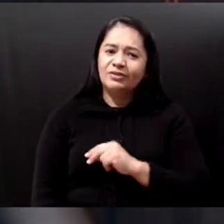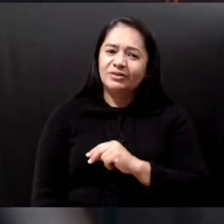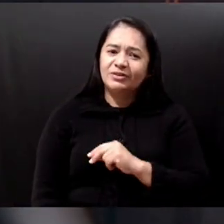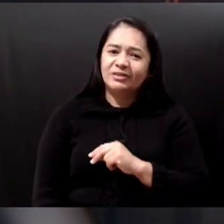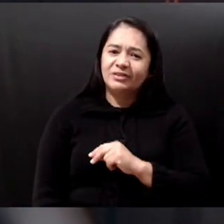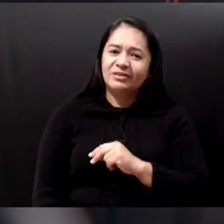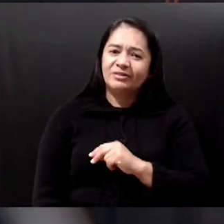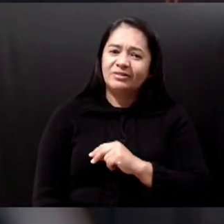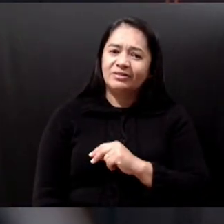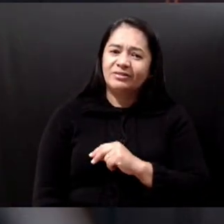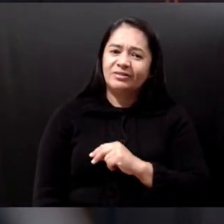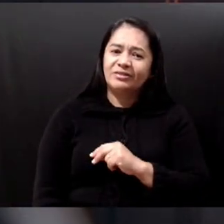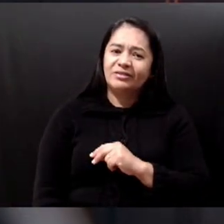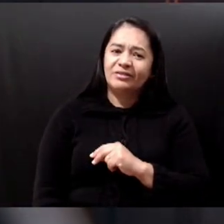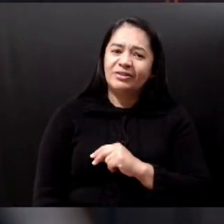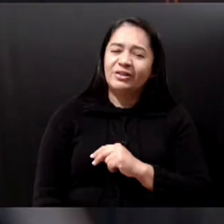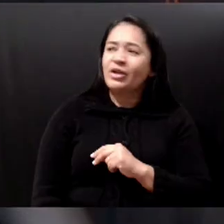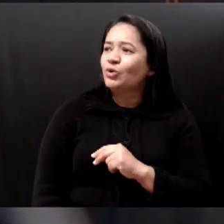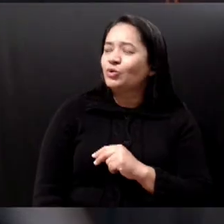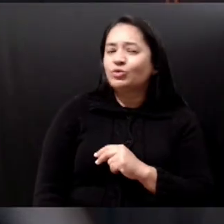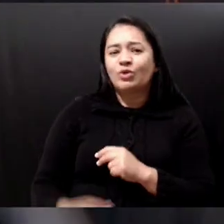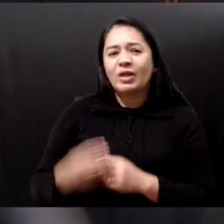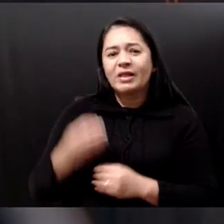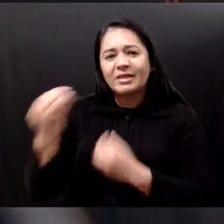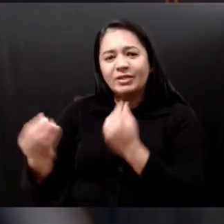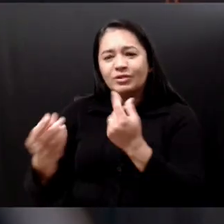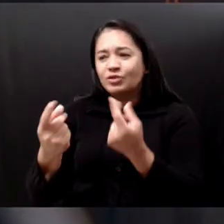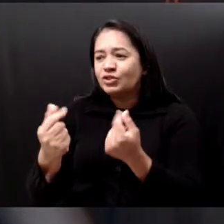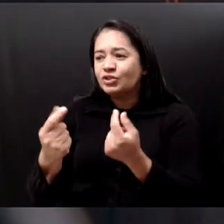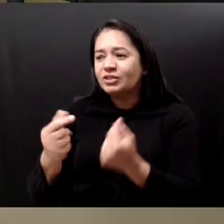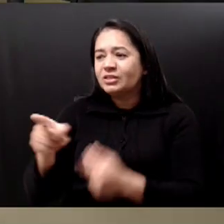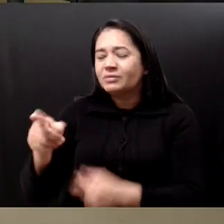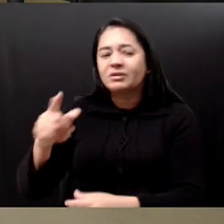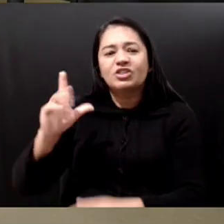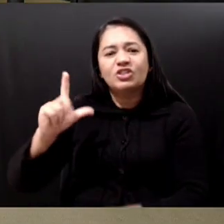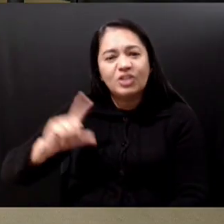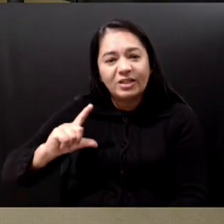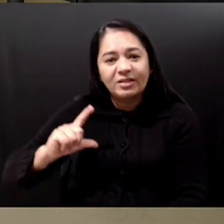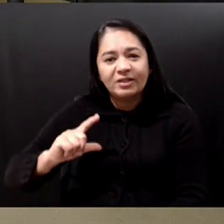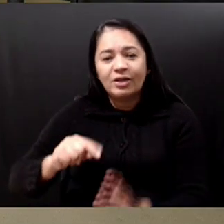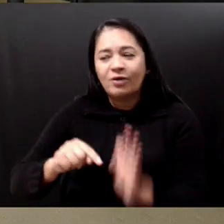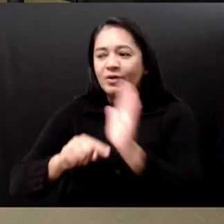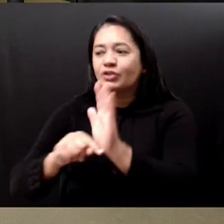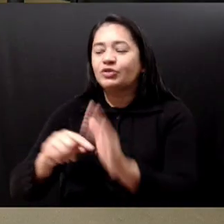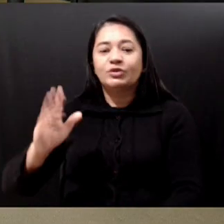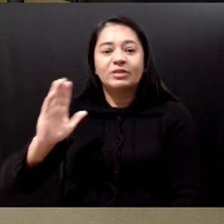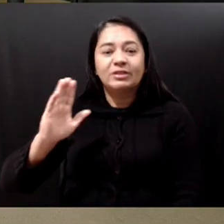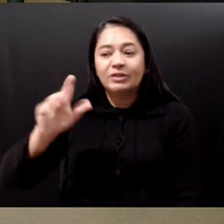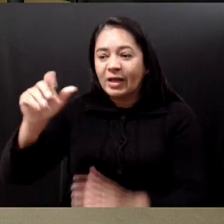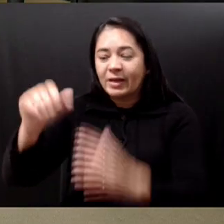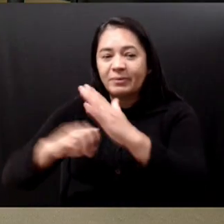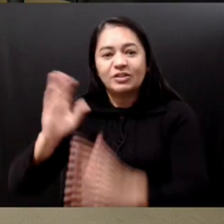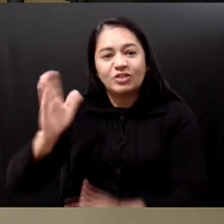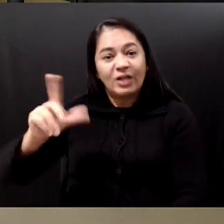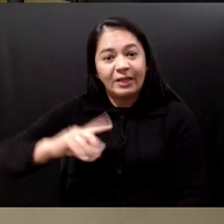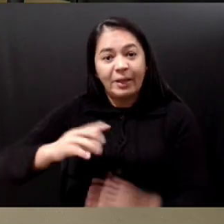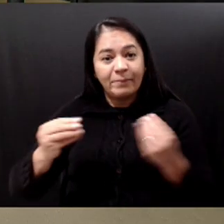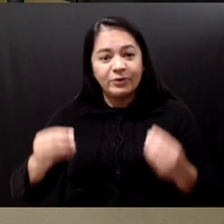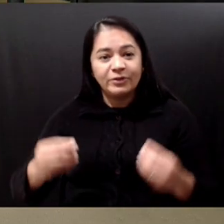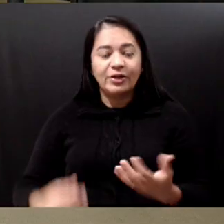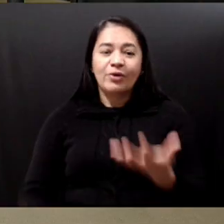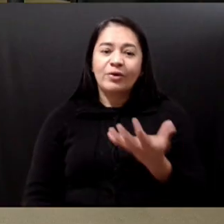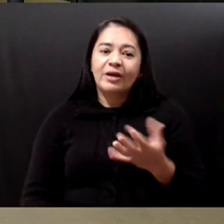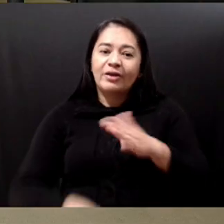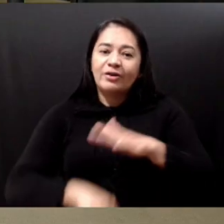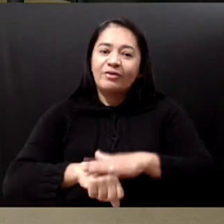tem muito dinheiro. Aham. Eu estou ajudando quem tem muito. E eu quero fazer diferente, o meu realizar não